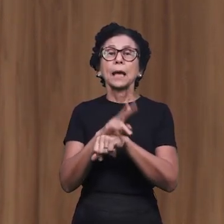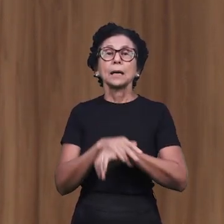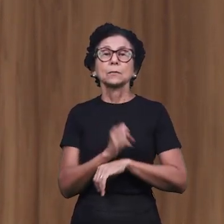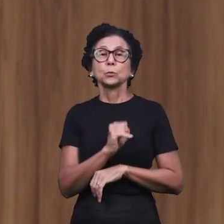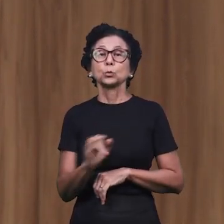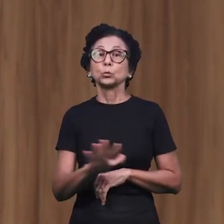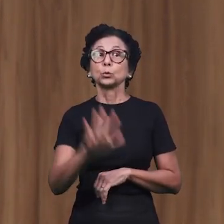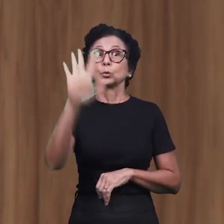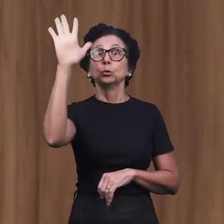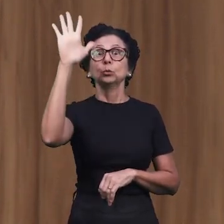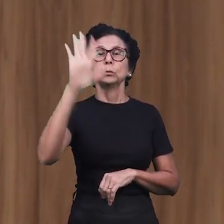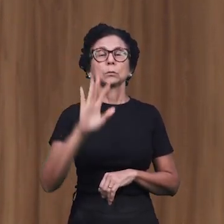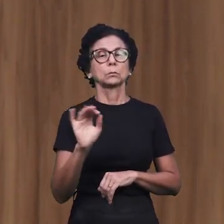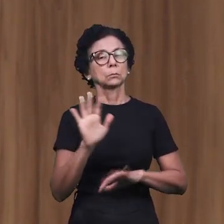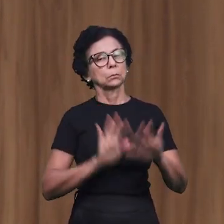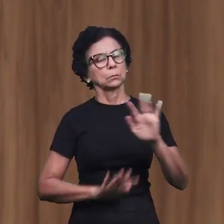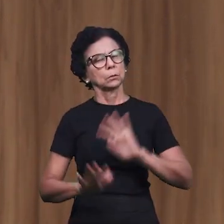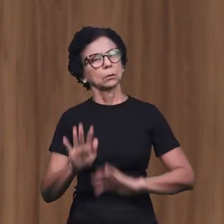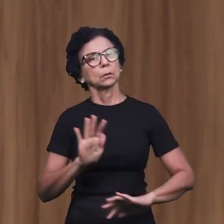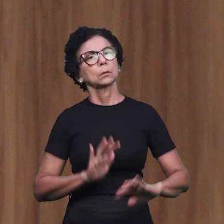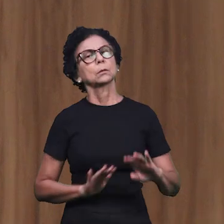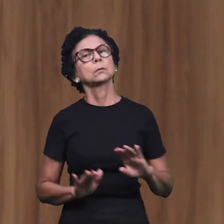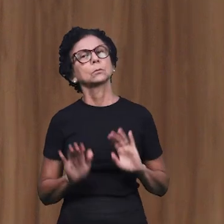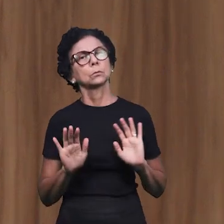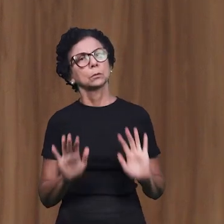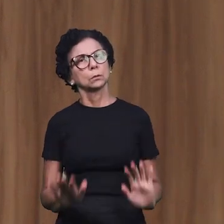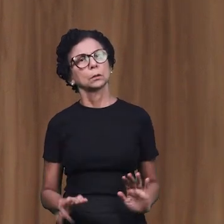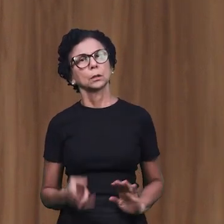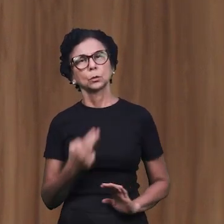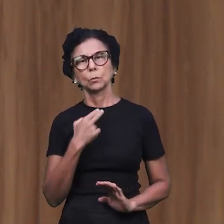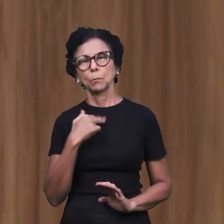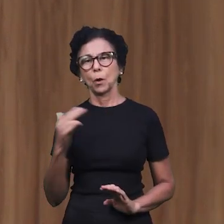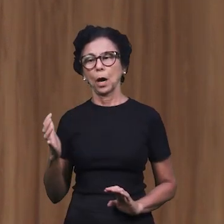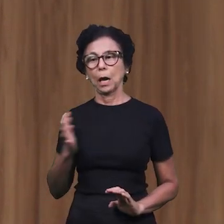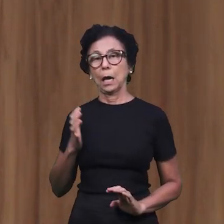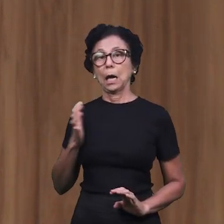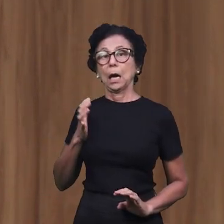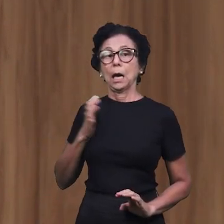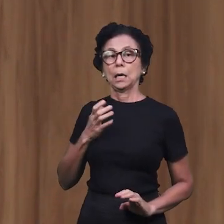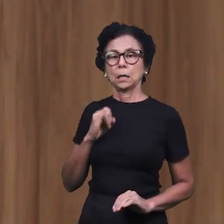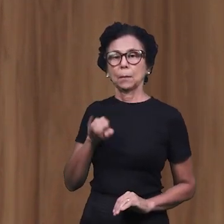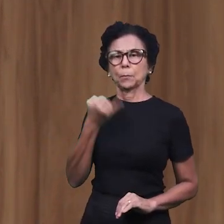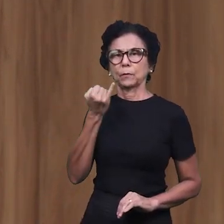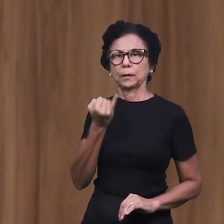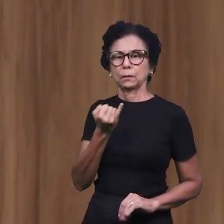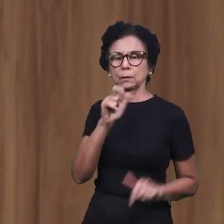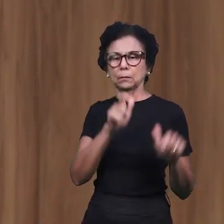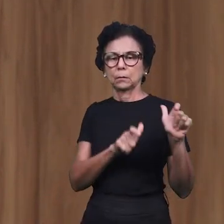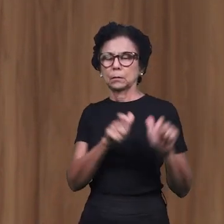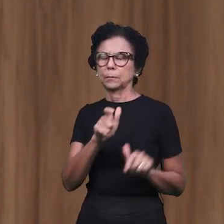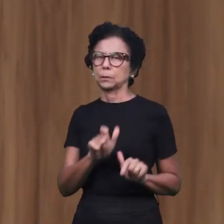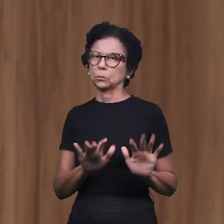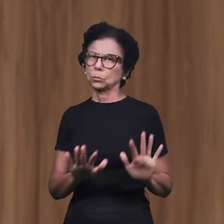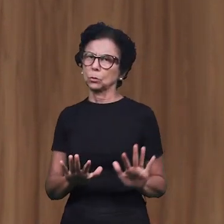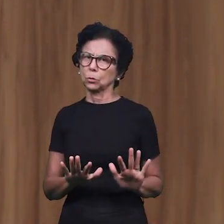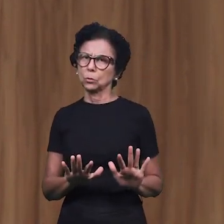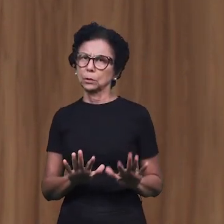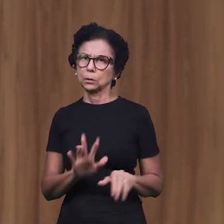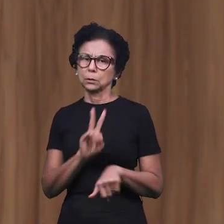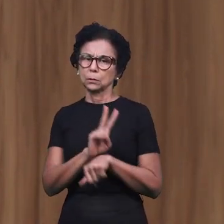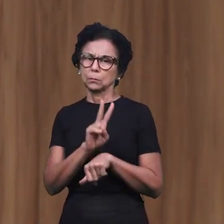cuidado com isso, o povo, cuidado, não pode ter enriquecimento de qualquer jeito, então cuidado na hora de